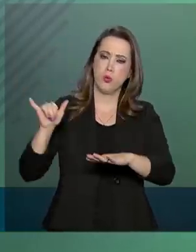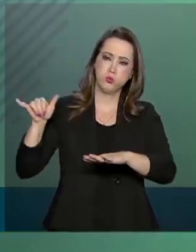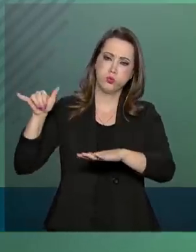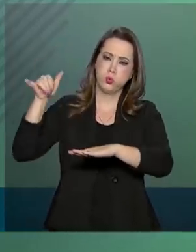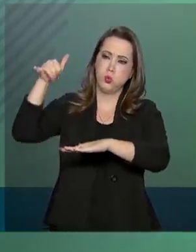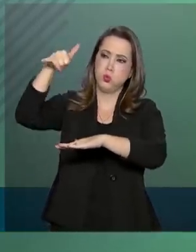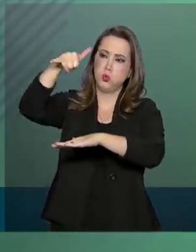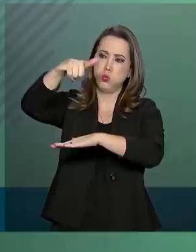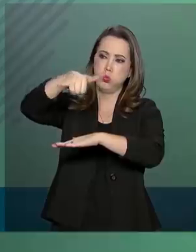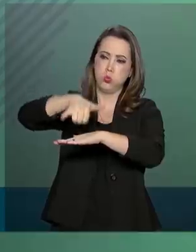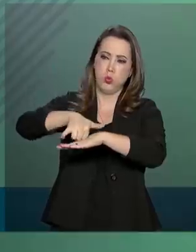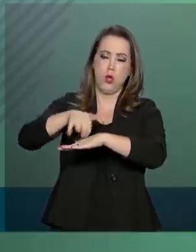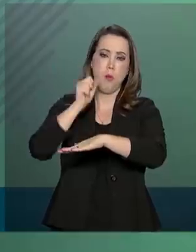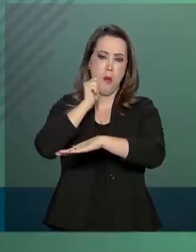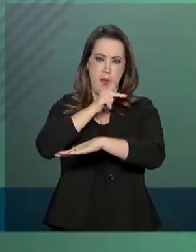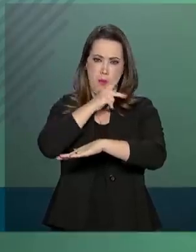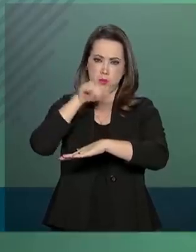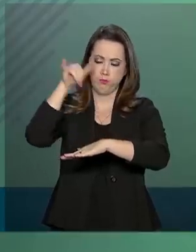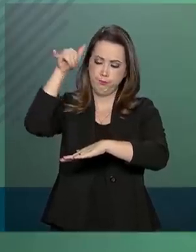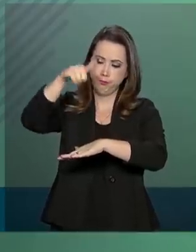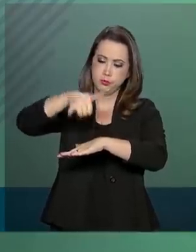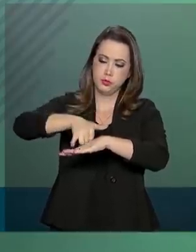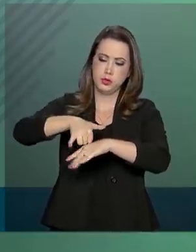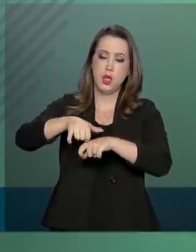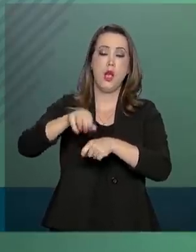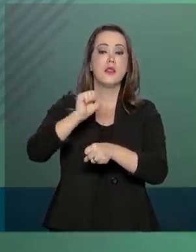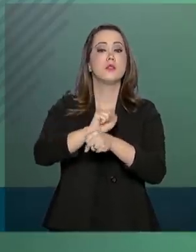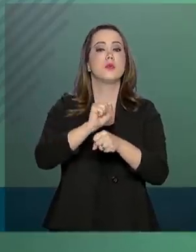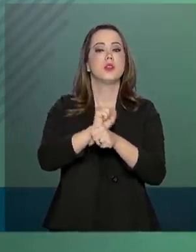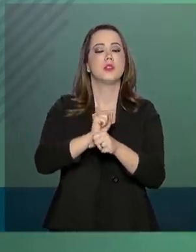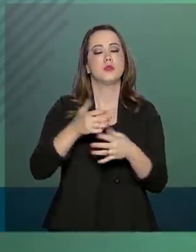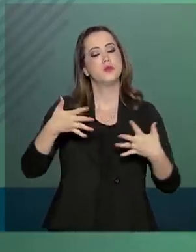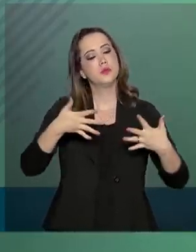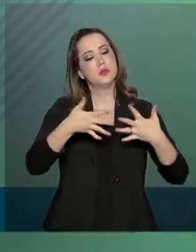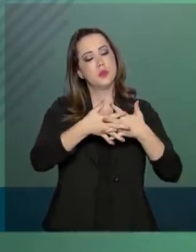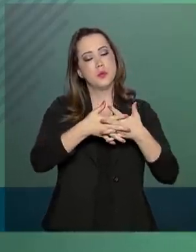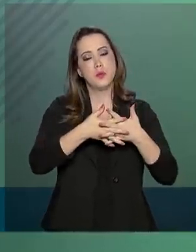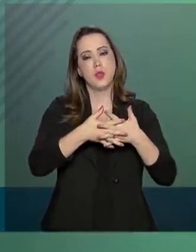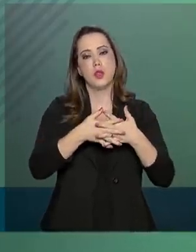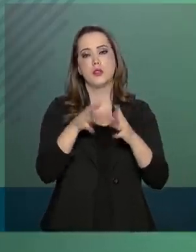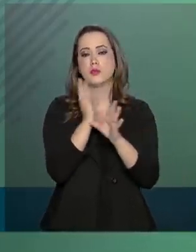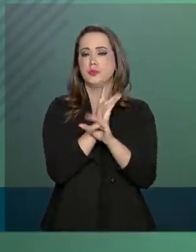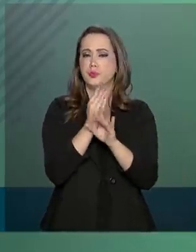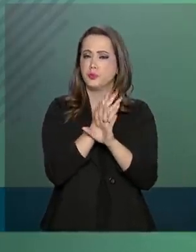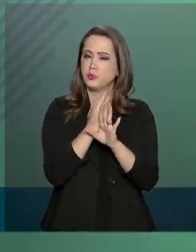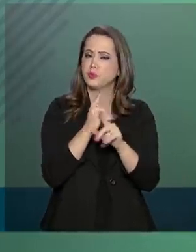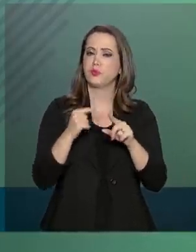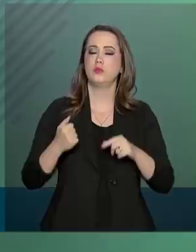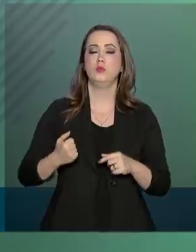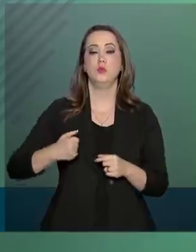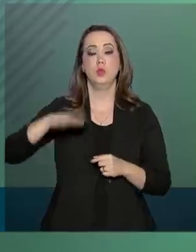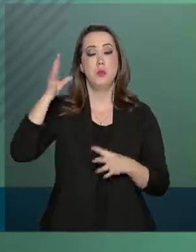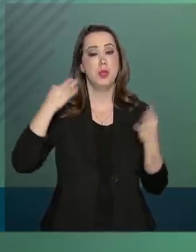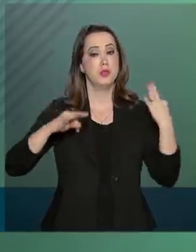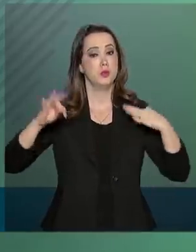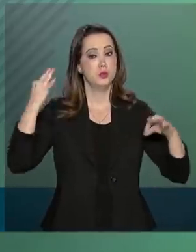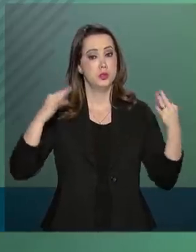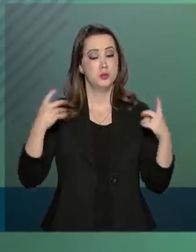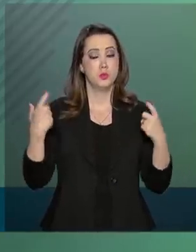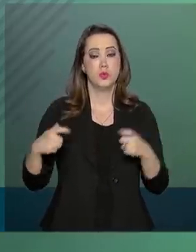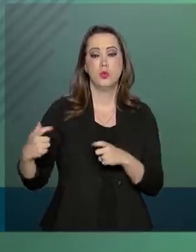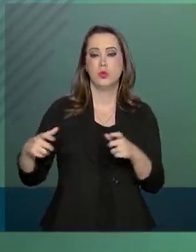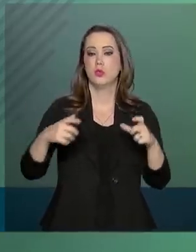a aumentar a integração daquele estado daquela cidade aumenta o turismo na